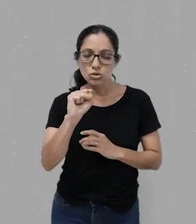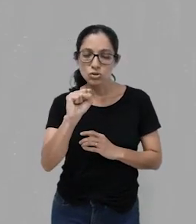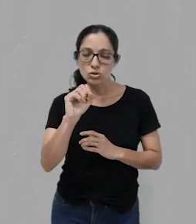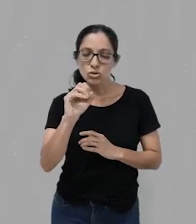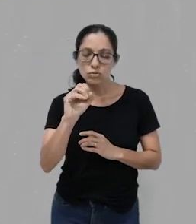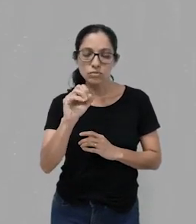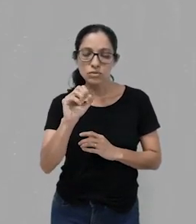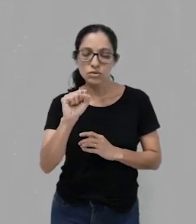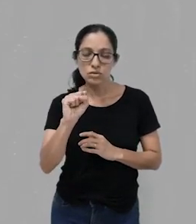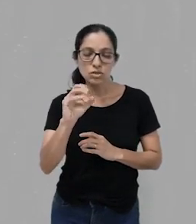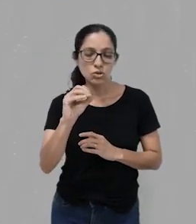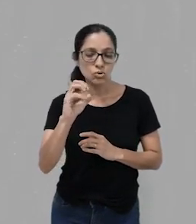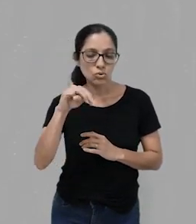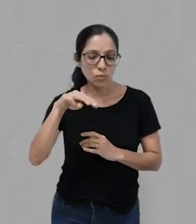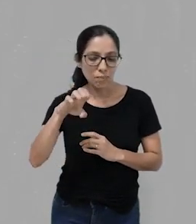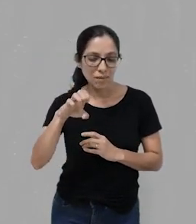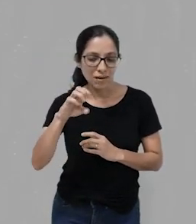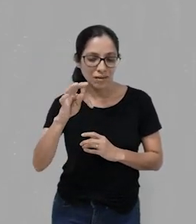paradinho fazendo...